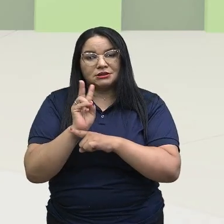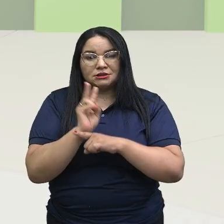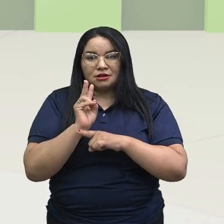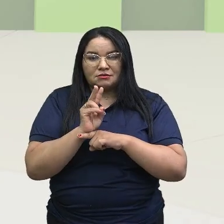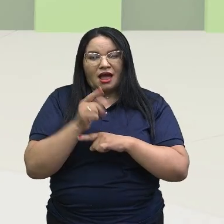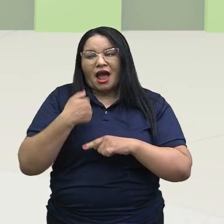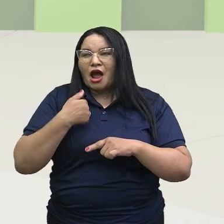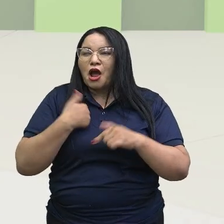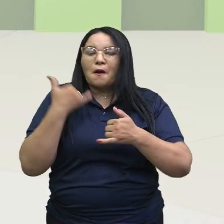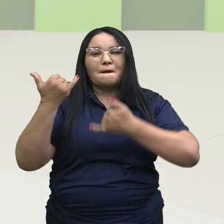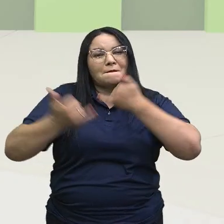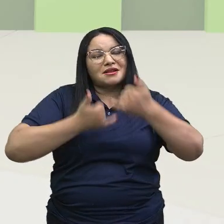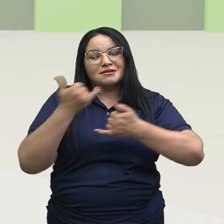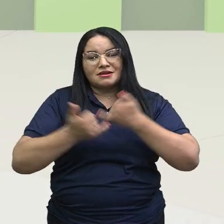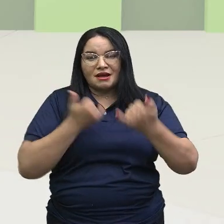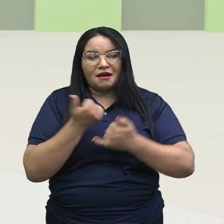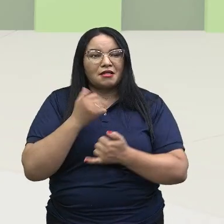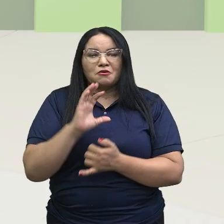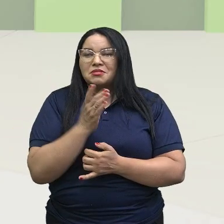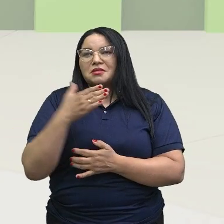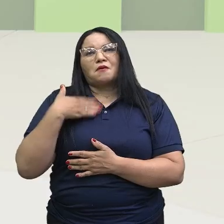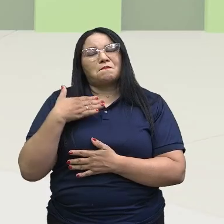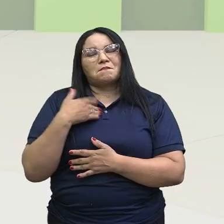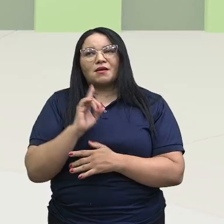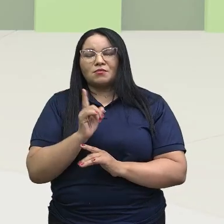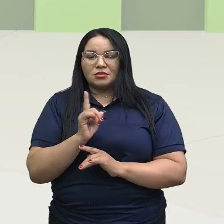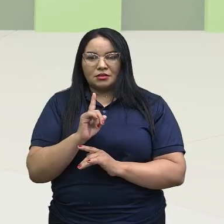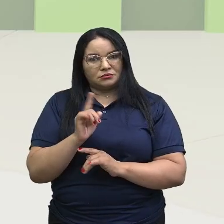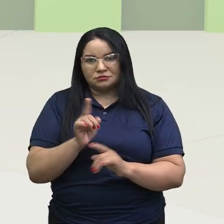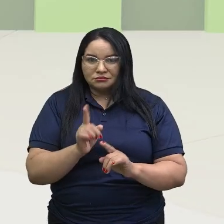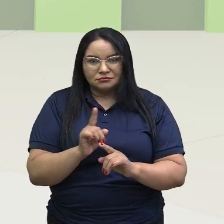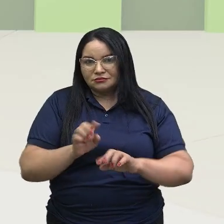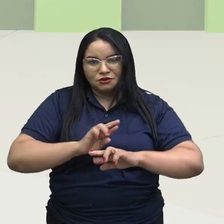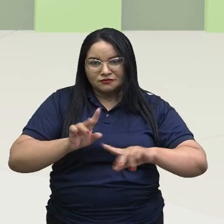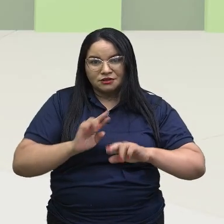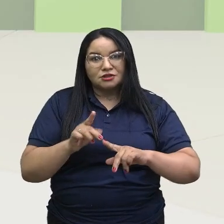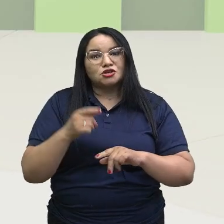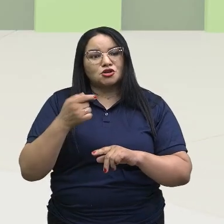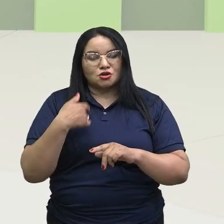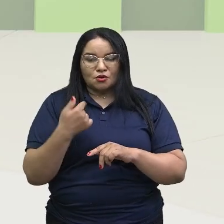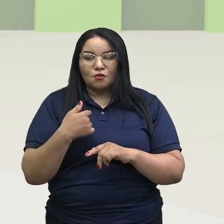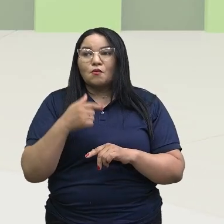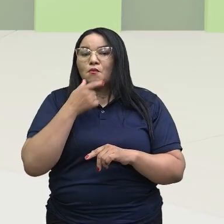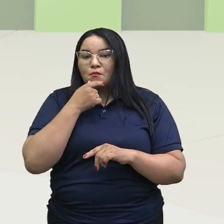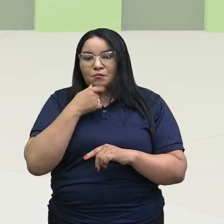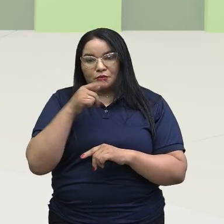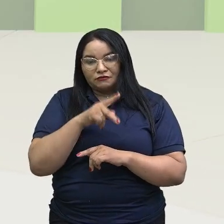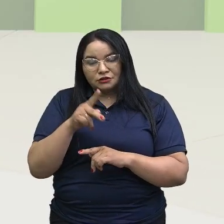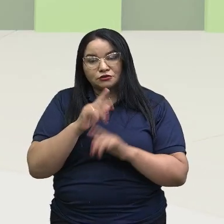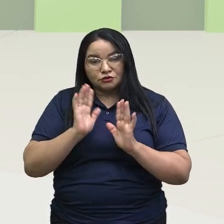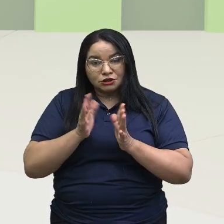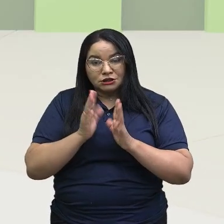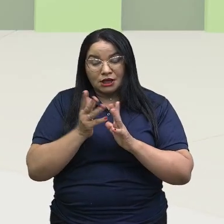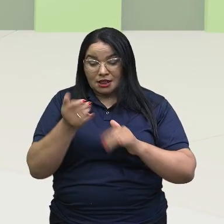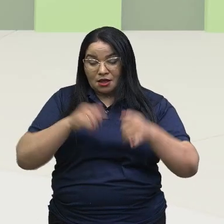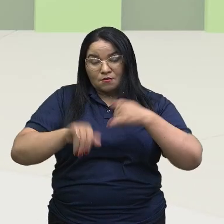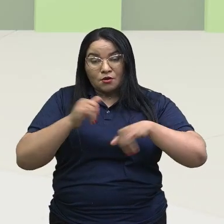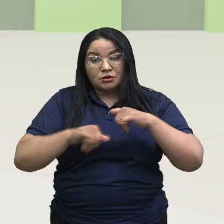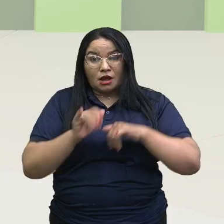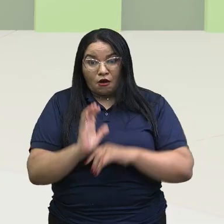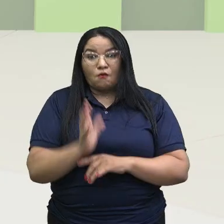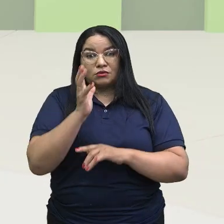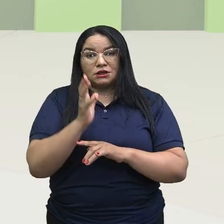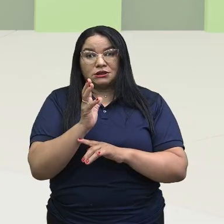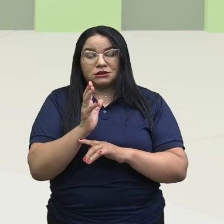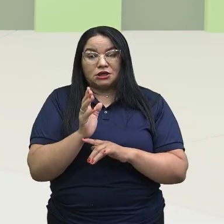brincando de, não, isso não vai acontecer comigo. Eu já estive no laboratório, dei o exemplo agora há pouco, mas aconteceu comigo de